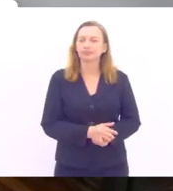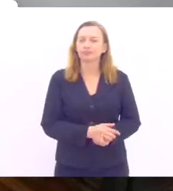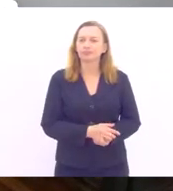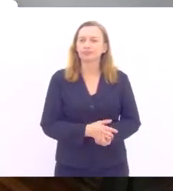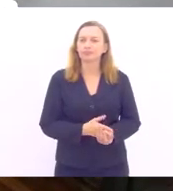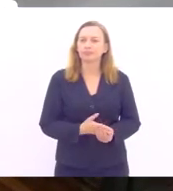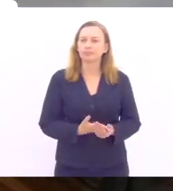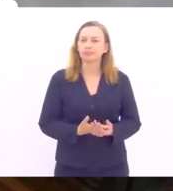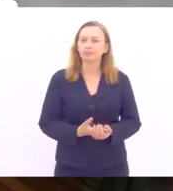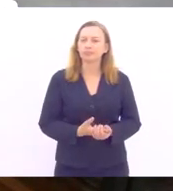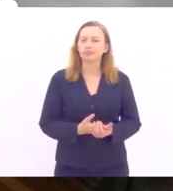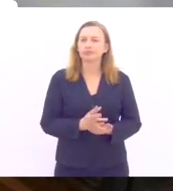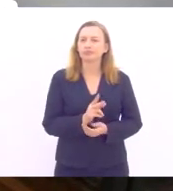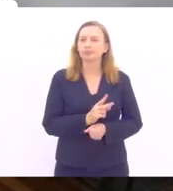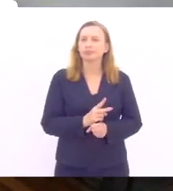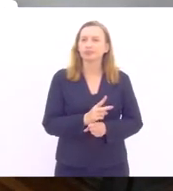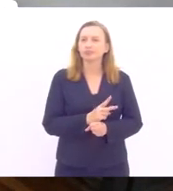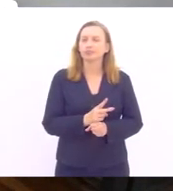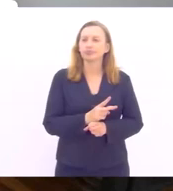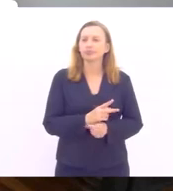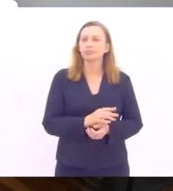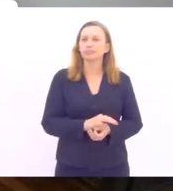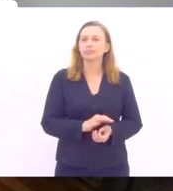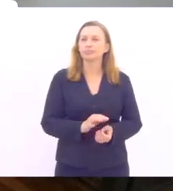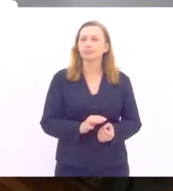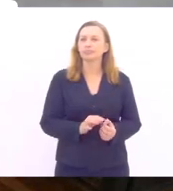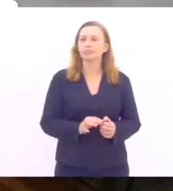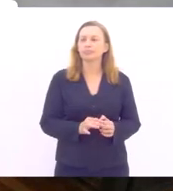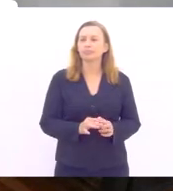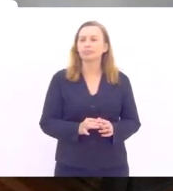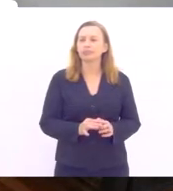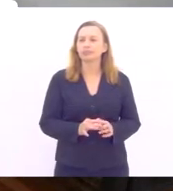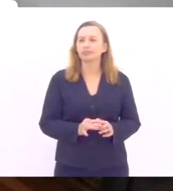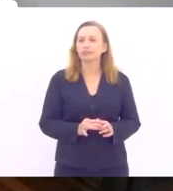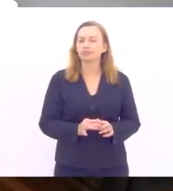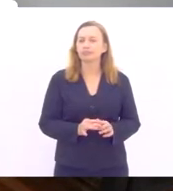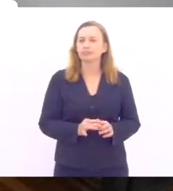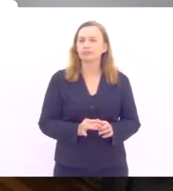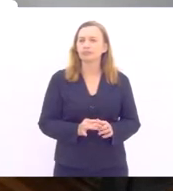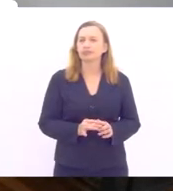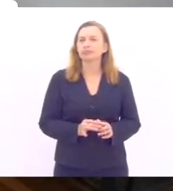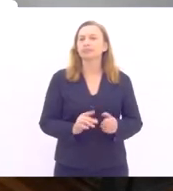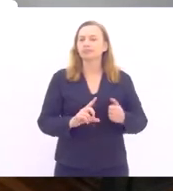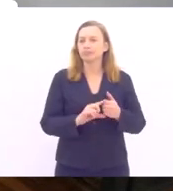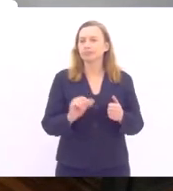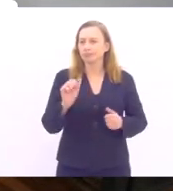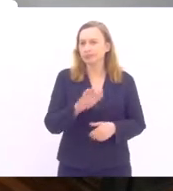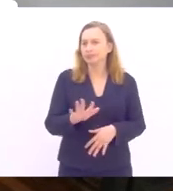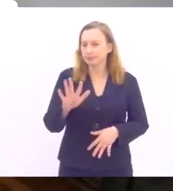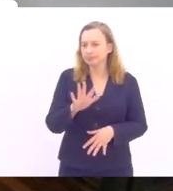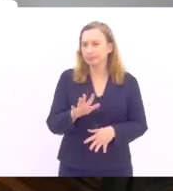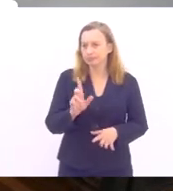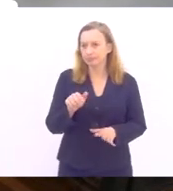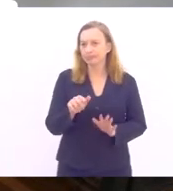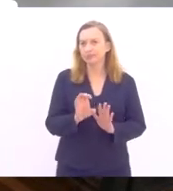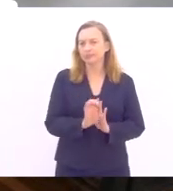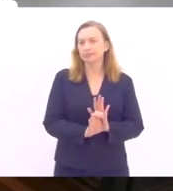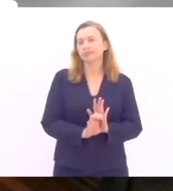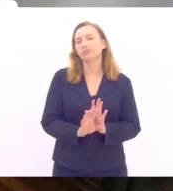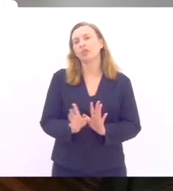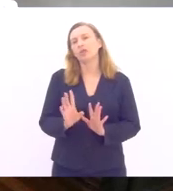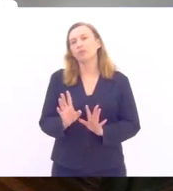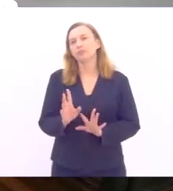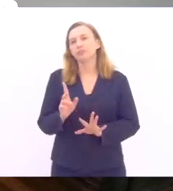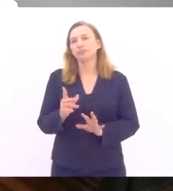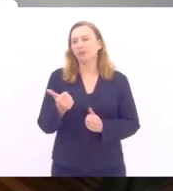Deixa eu buscar ele aqui. Eu estou entendendo que você está apoiando essa emenda que repõe o que diz a lei nacional. Eu não gostaria de dizer, deputado,